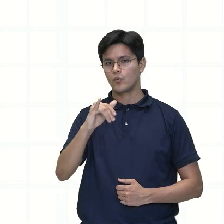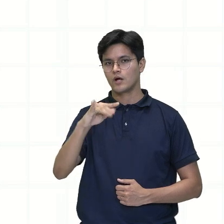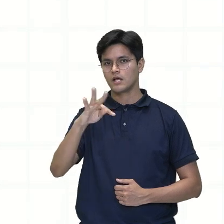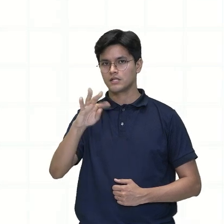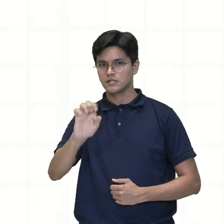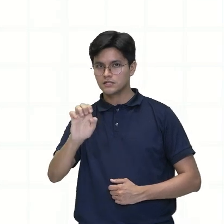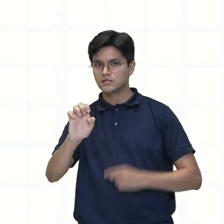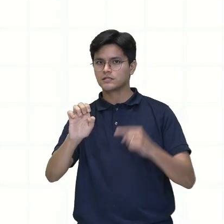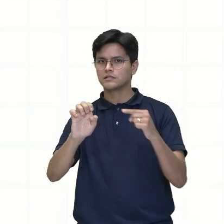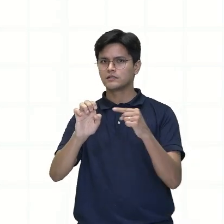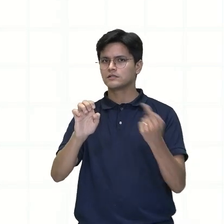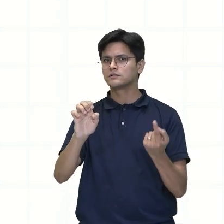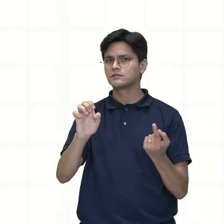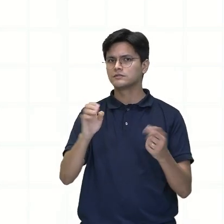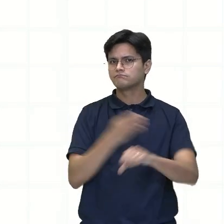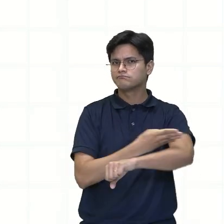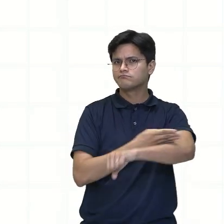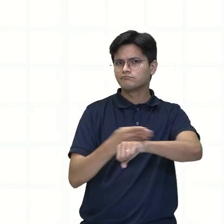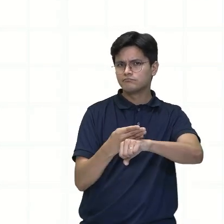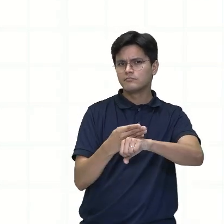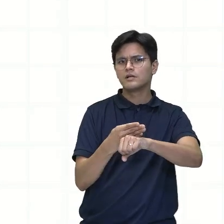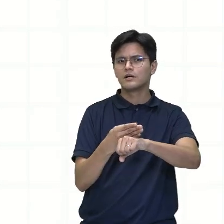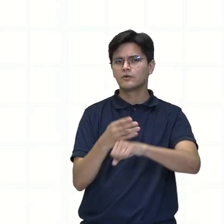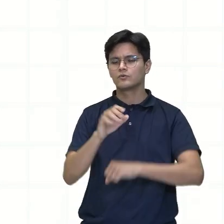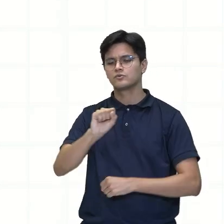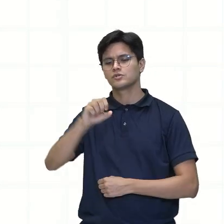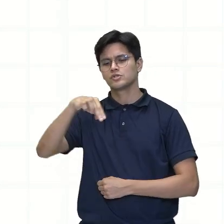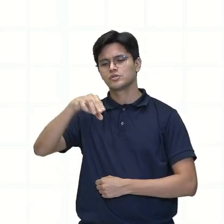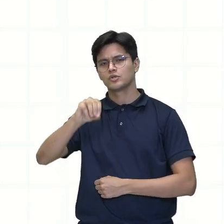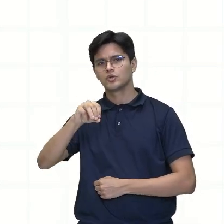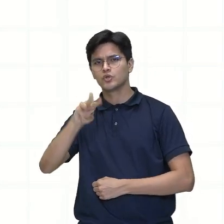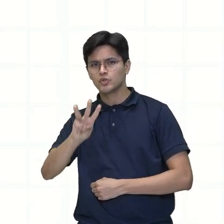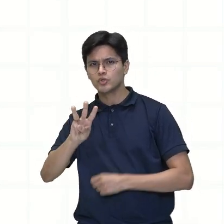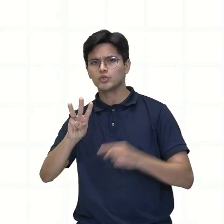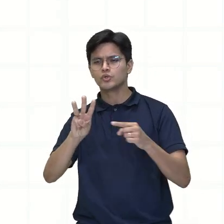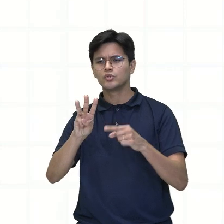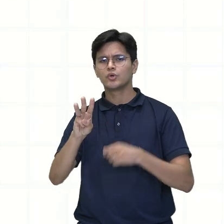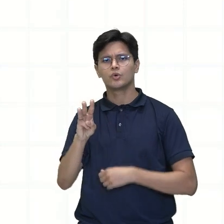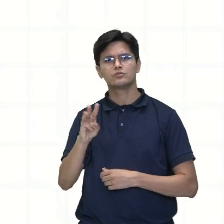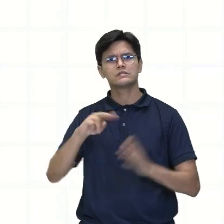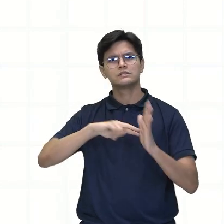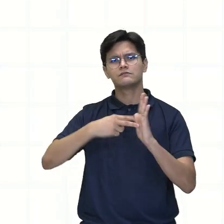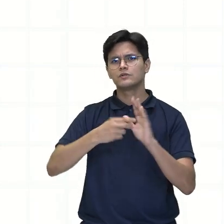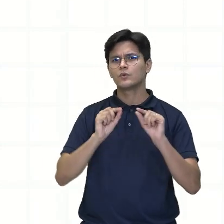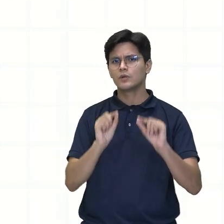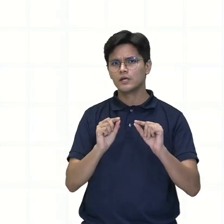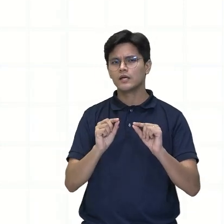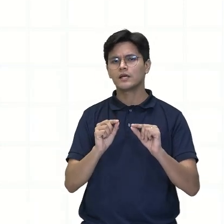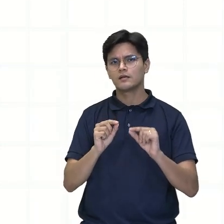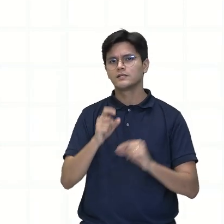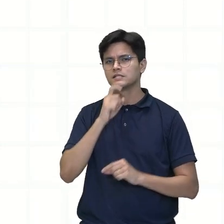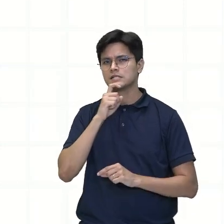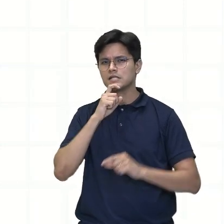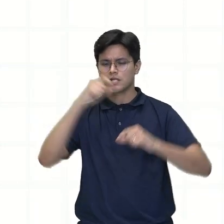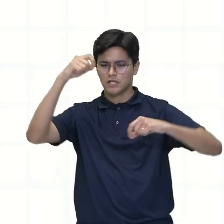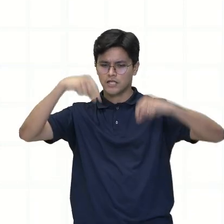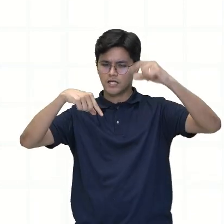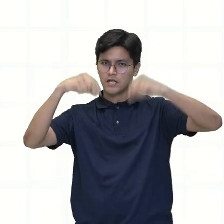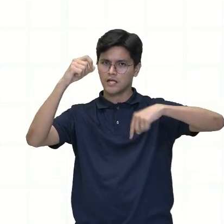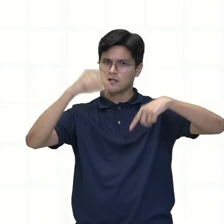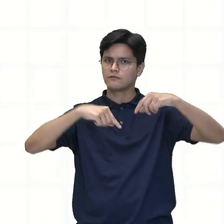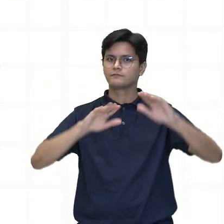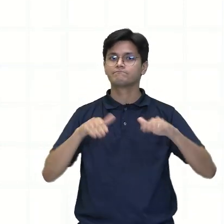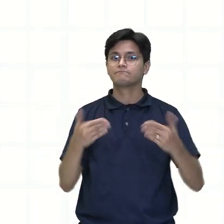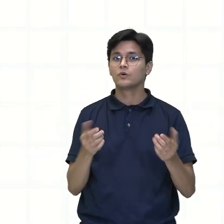snow é neve. E aí, lembra qual é? A Branca de Neve, isso mesmo. And the Seven Dwarfs,